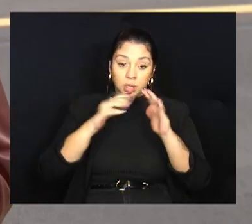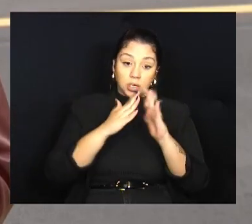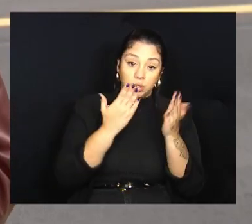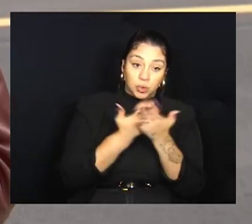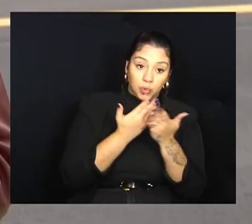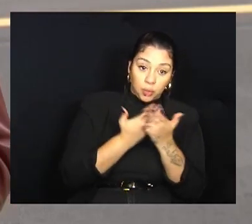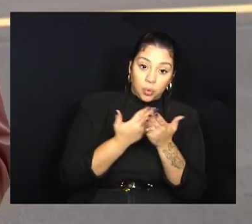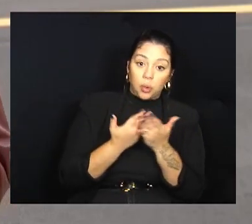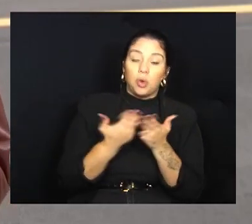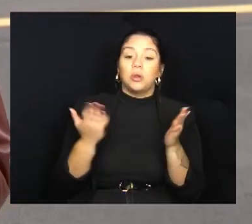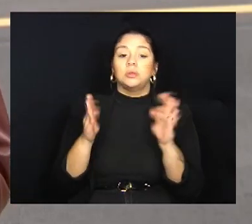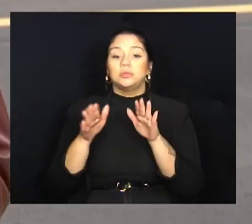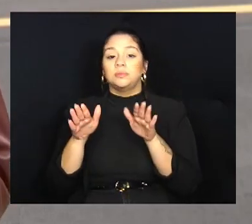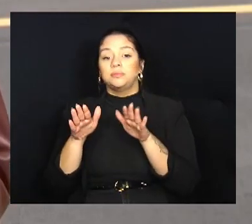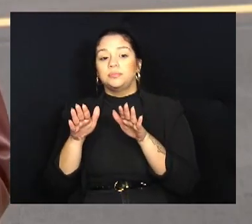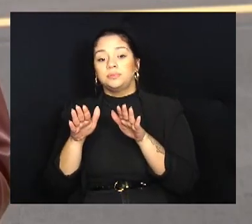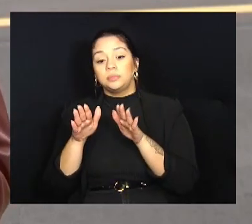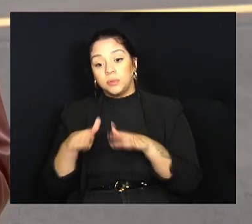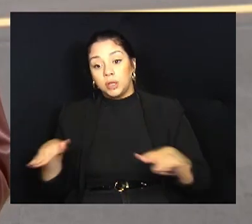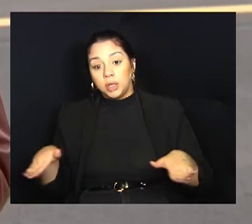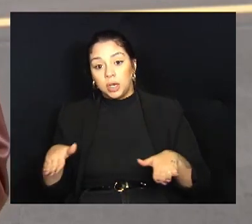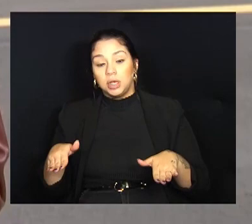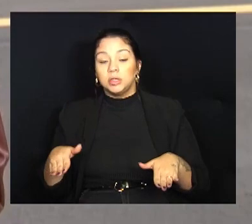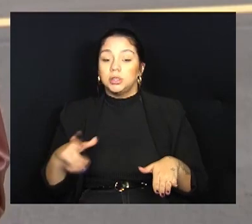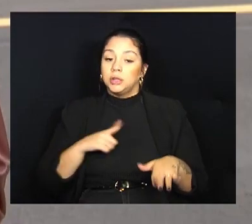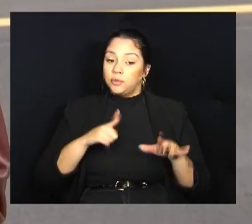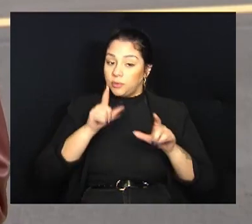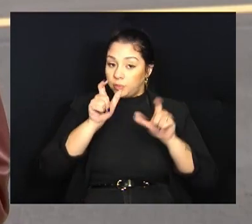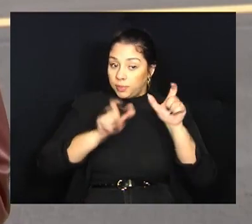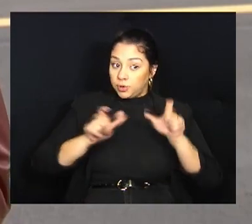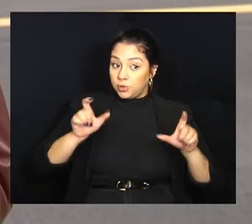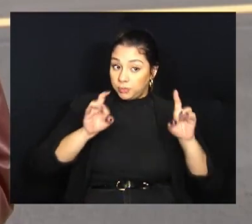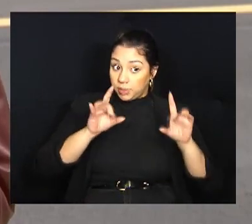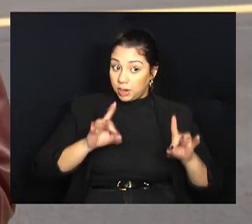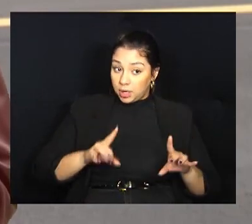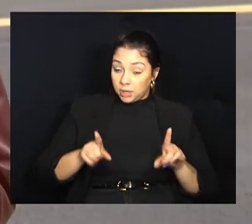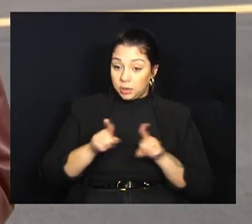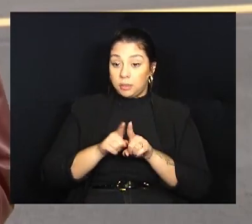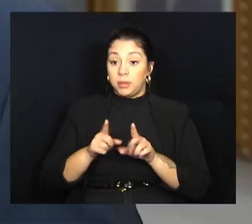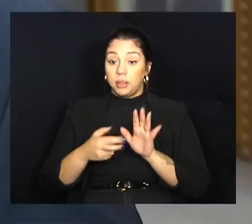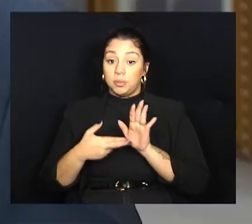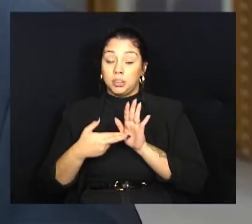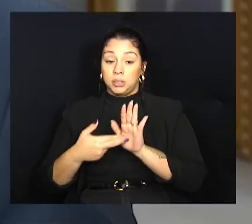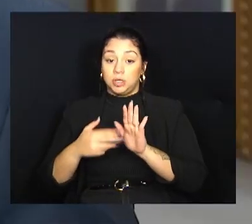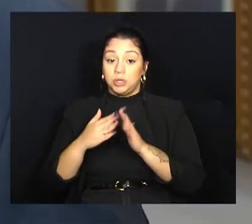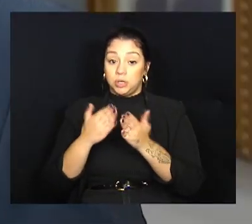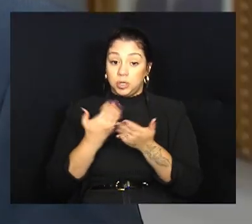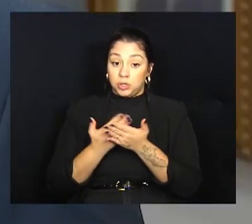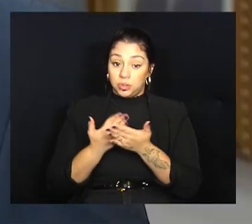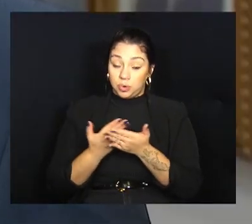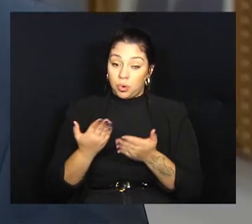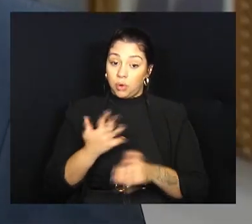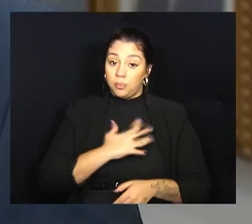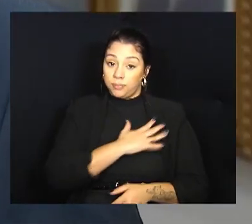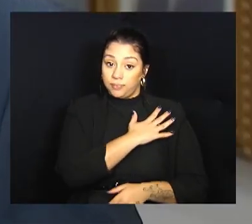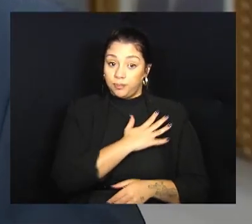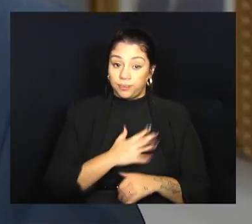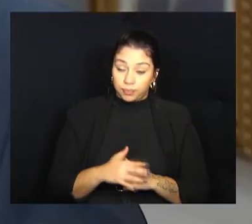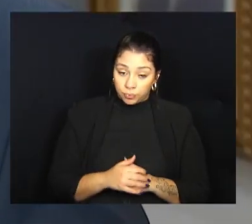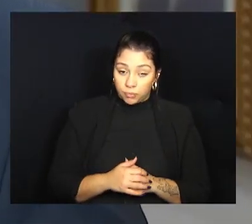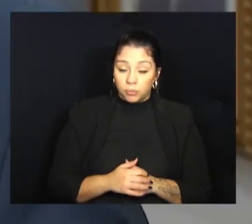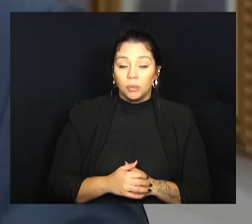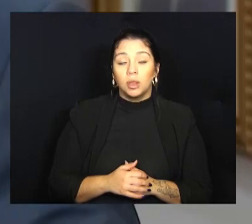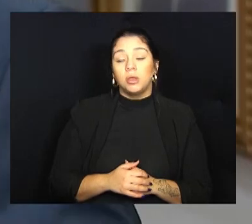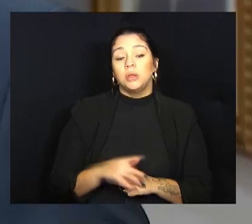do município, ouvindo especialistas e representantes da Polícia Militar do Estado. E a gente conseguiu, juntamente com a Secretaria